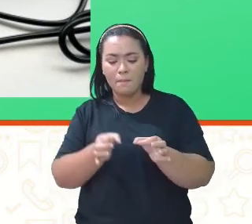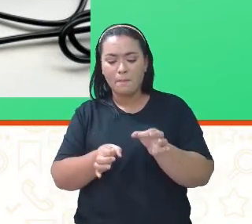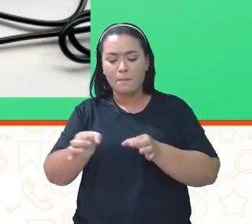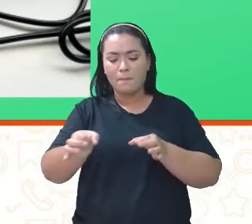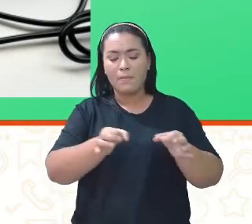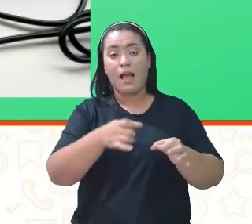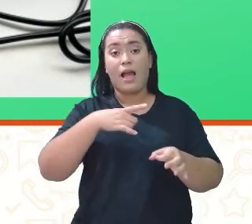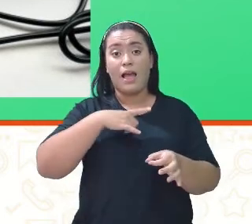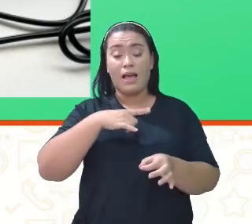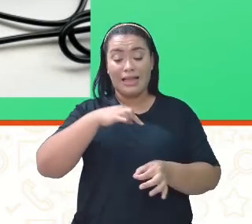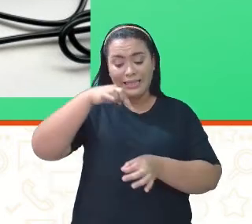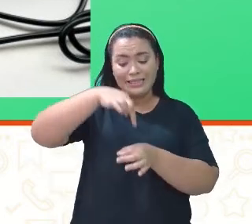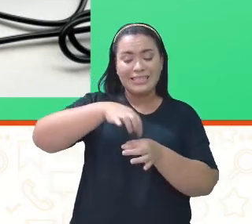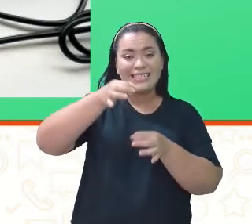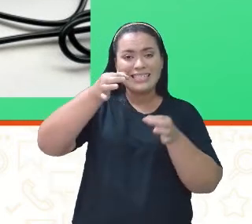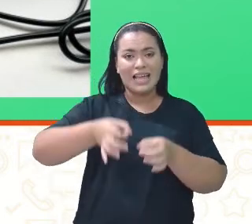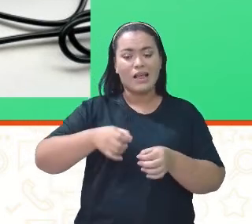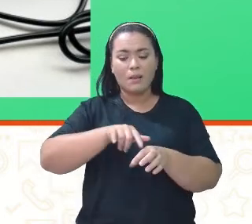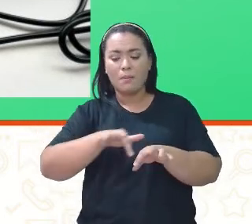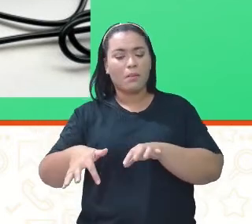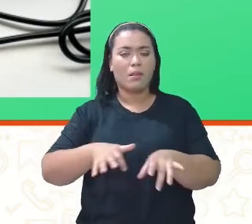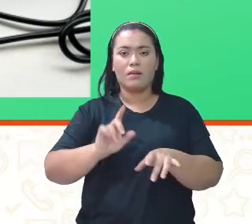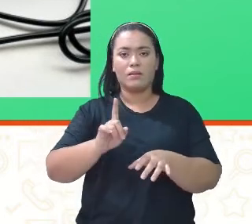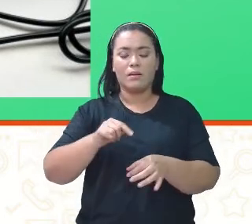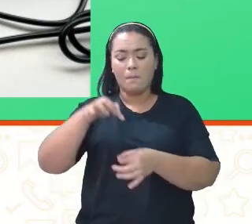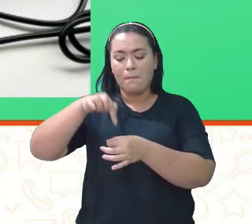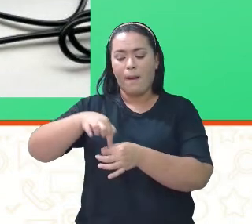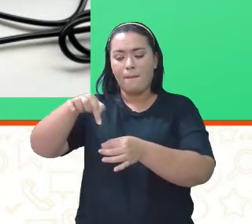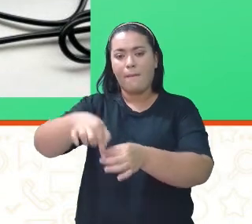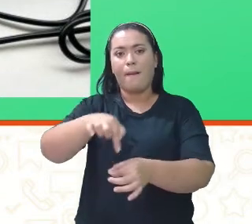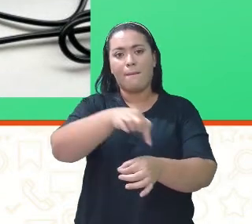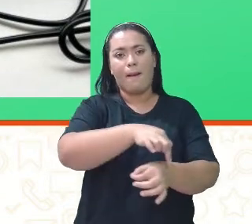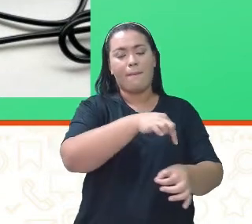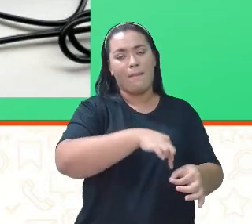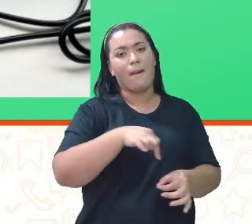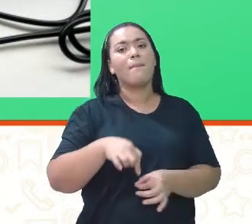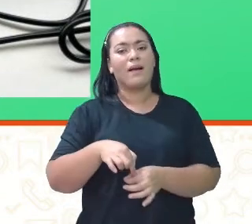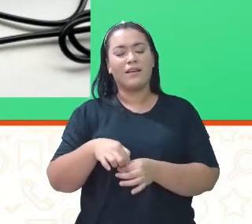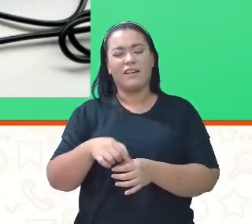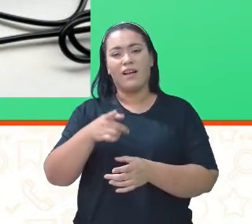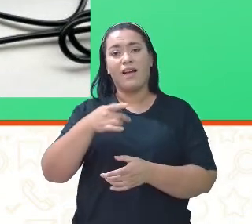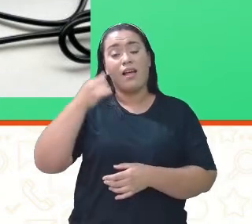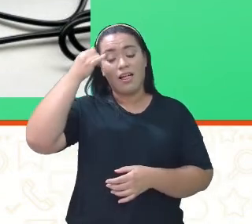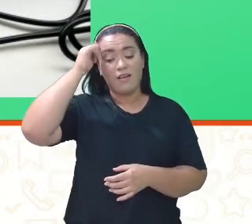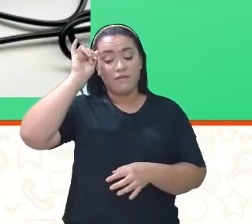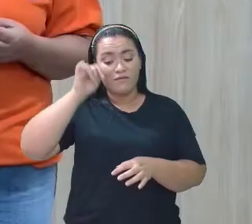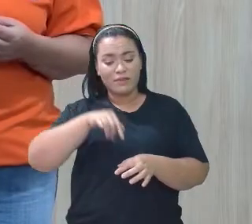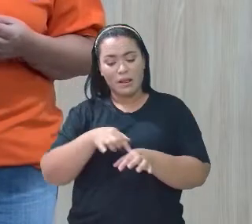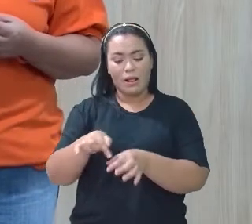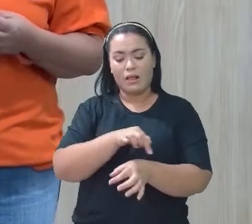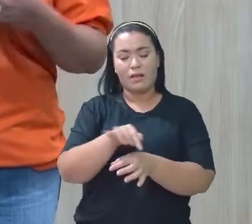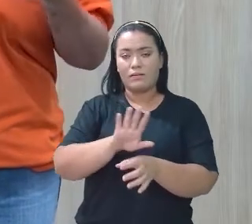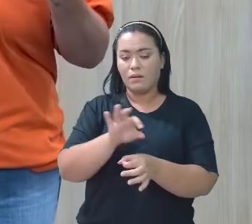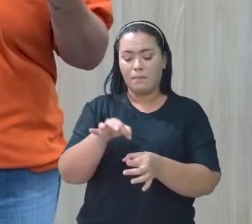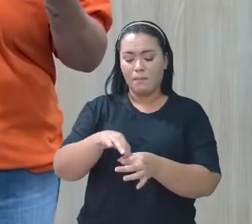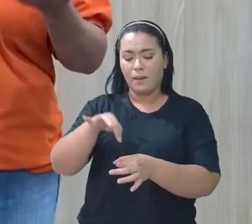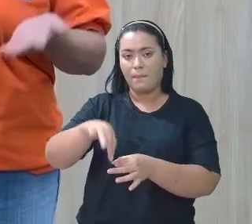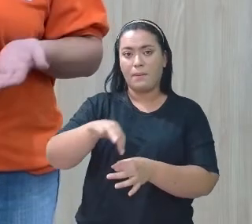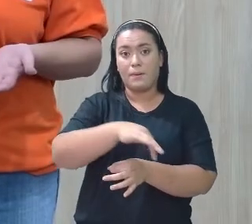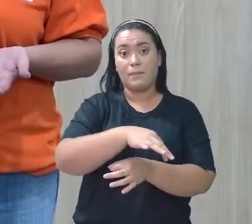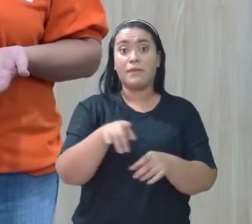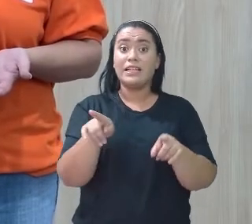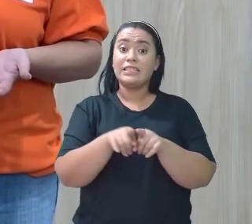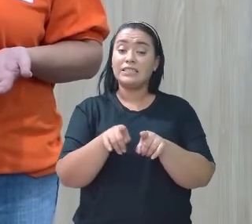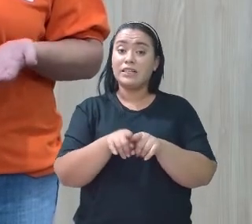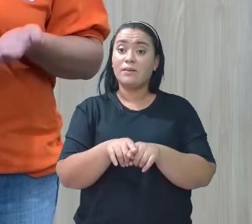conseguir teclar na letra, na tecla que ele quiser, sem correr o risco de bater em outra. Tem também o